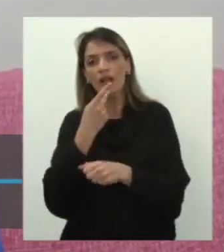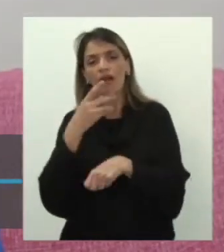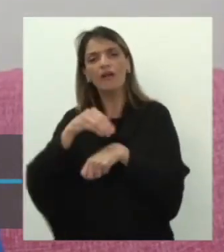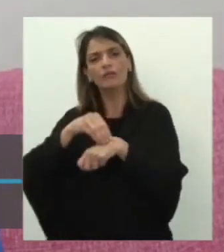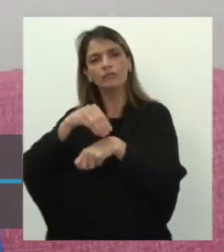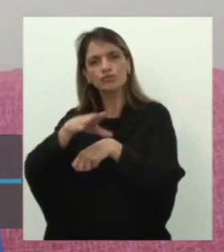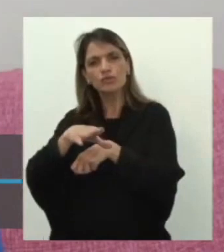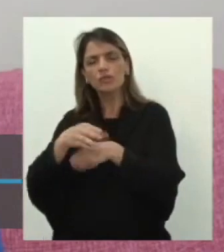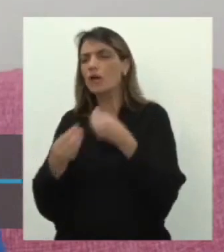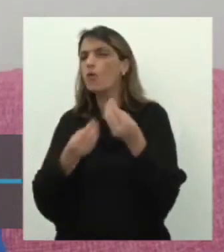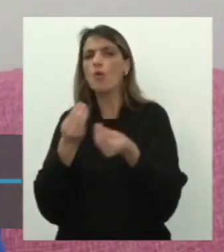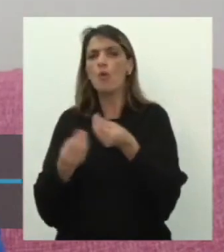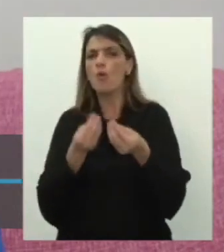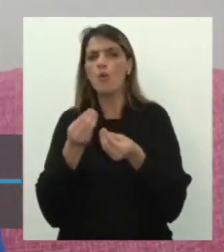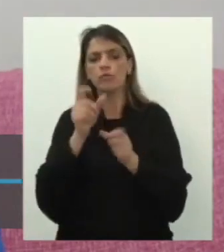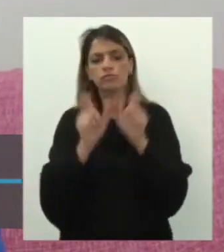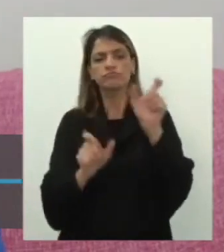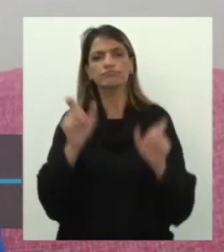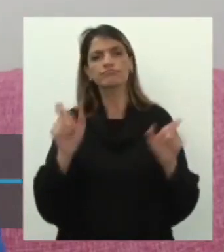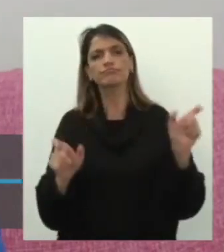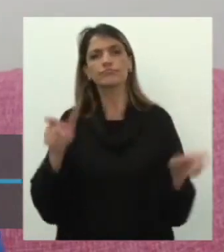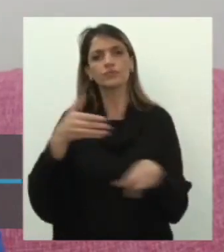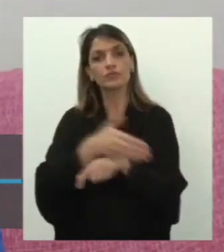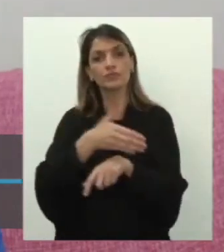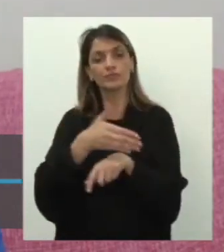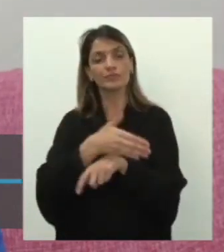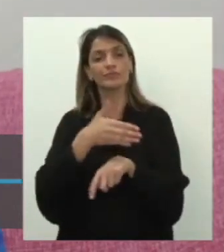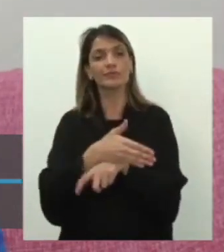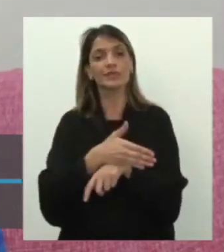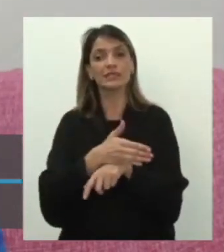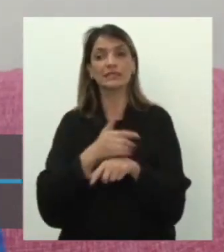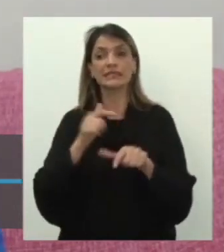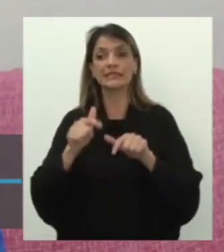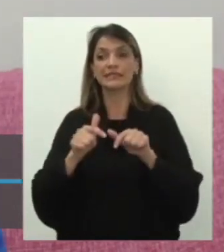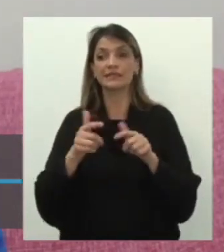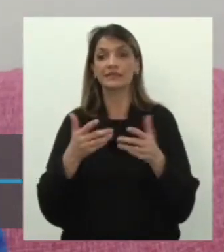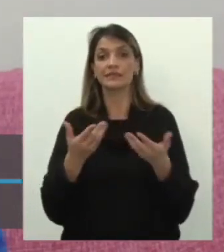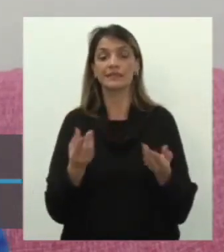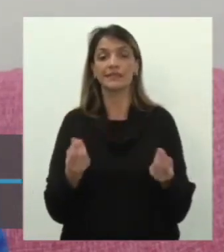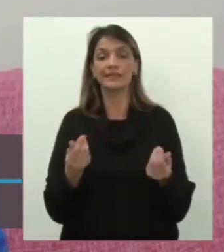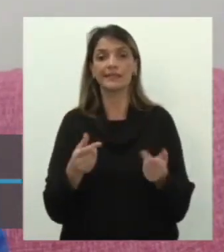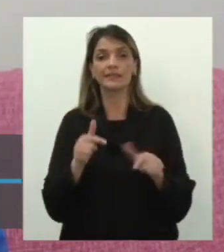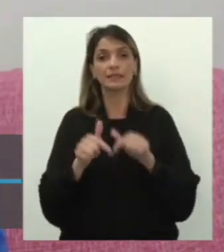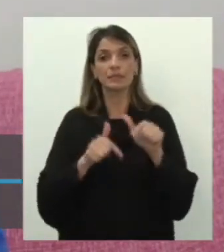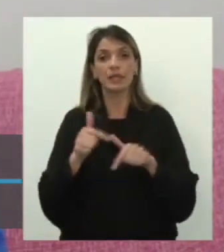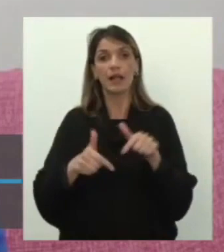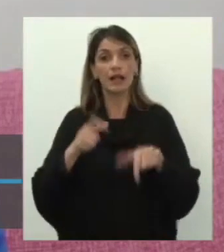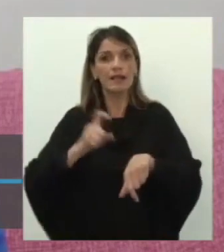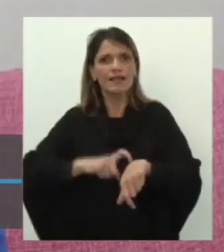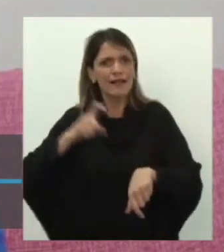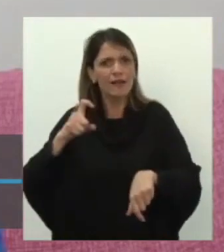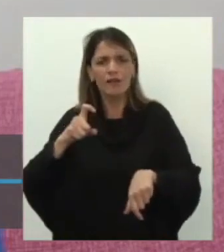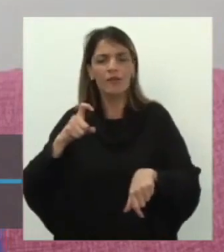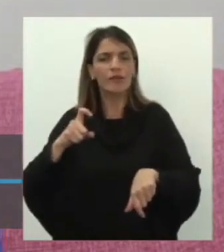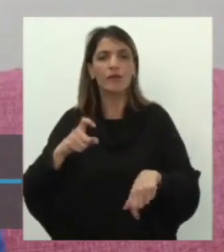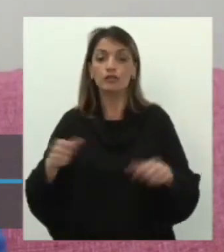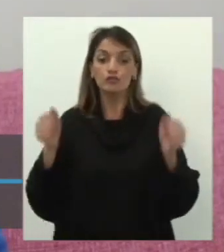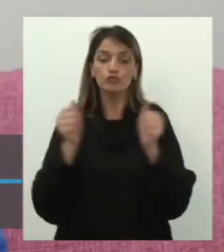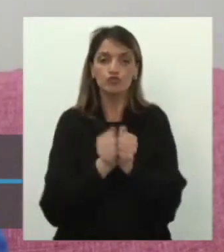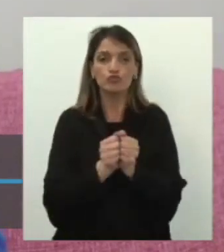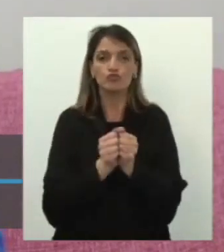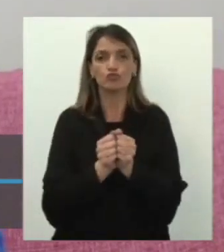que esses participantes podem trabalhar em tempo real, né? Eles podem trabalhar de